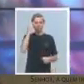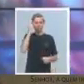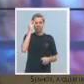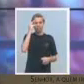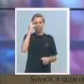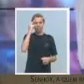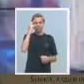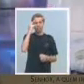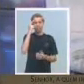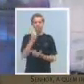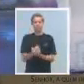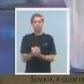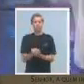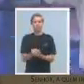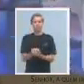a pessoa